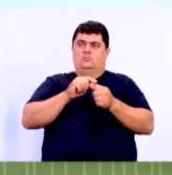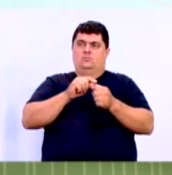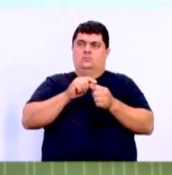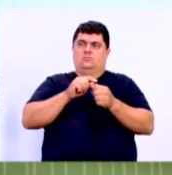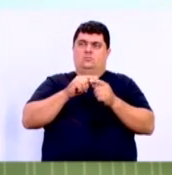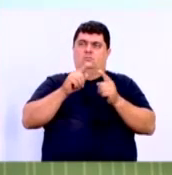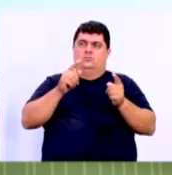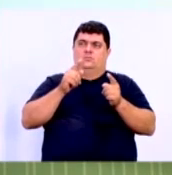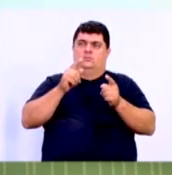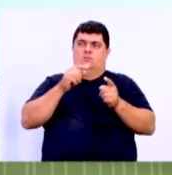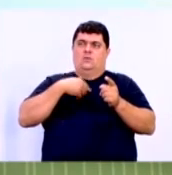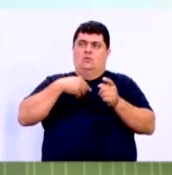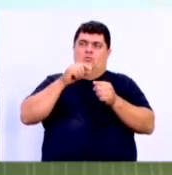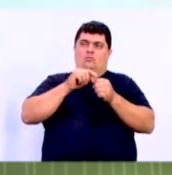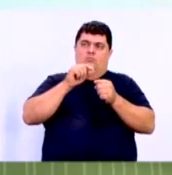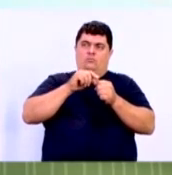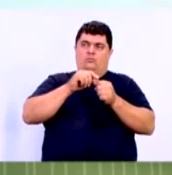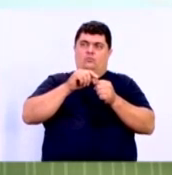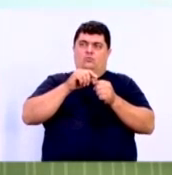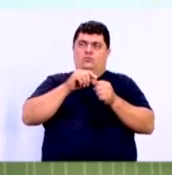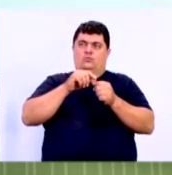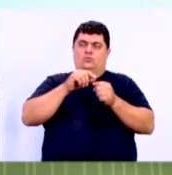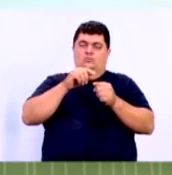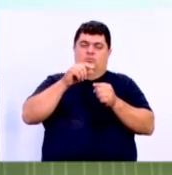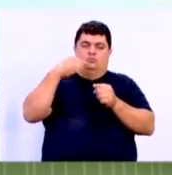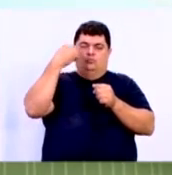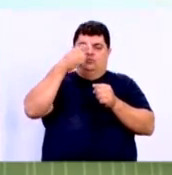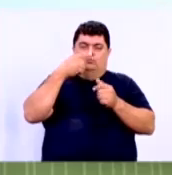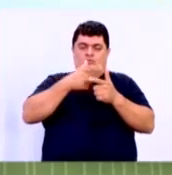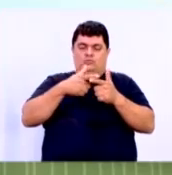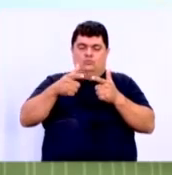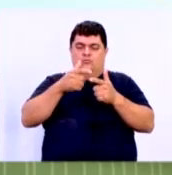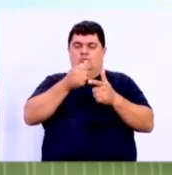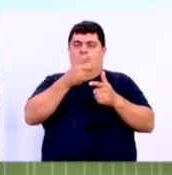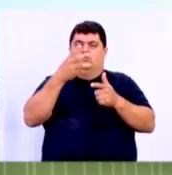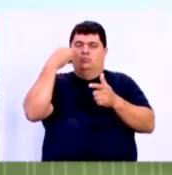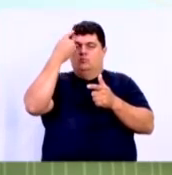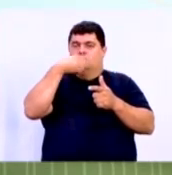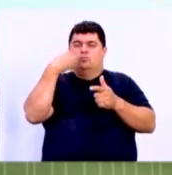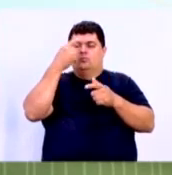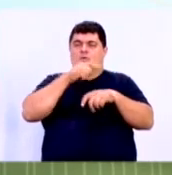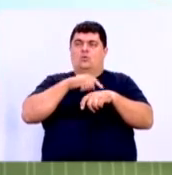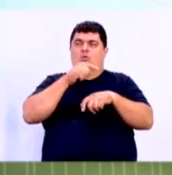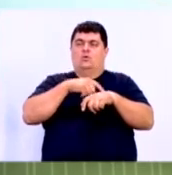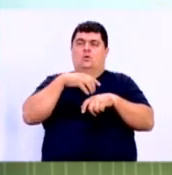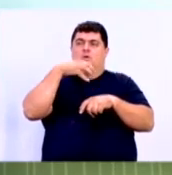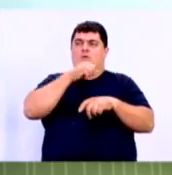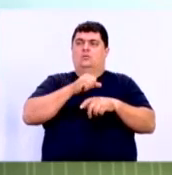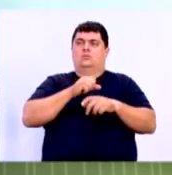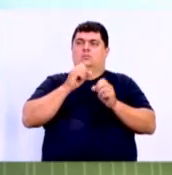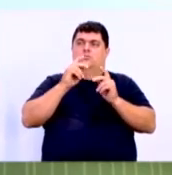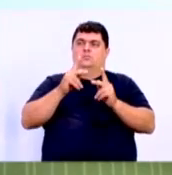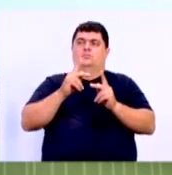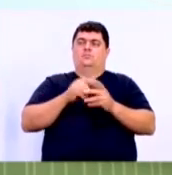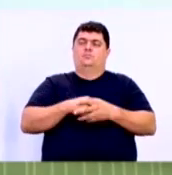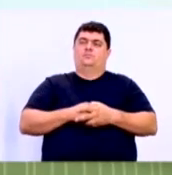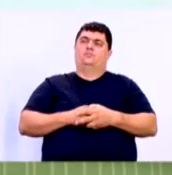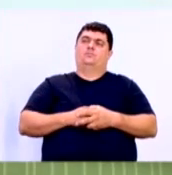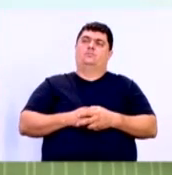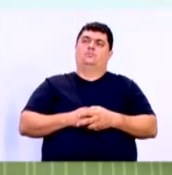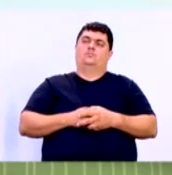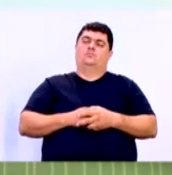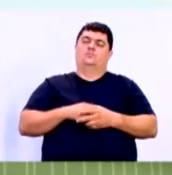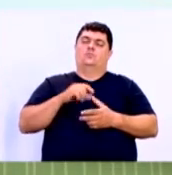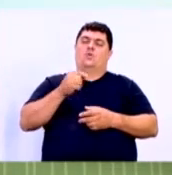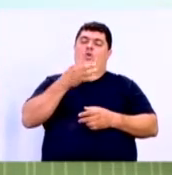vou dividir pela quantidade de máquina hora. E isso vai ser definido dentro de cada organização. Certo, professor? O que o